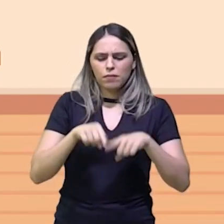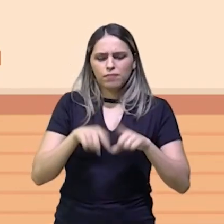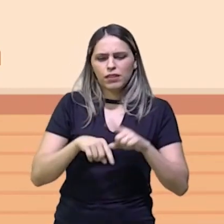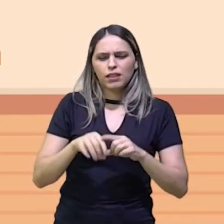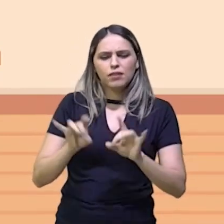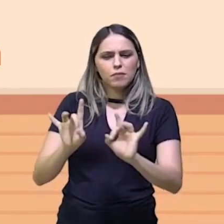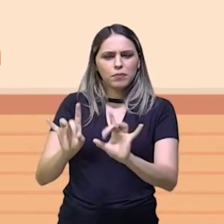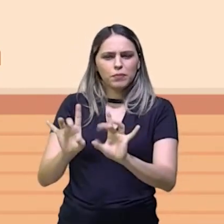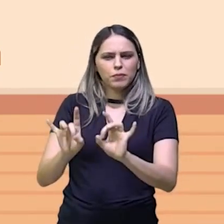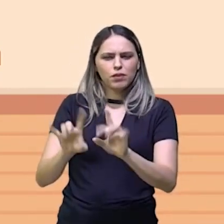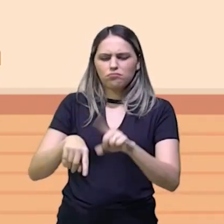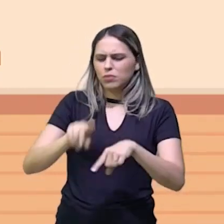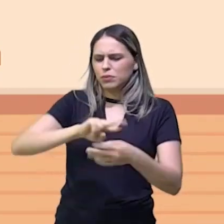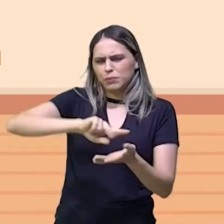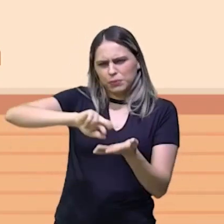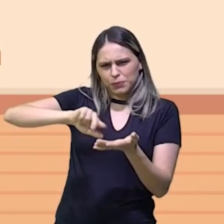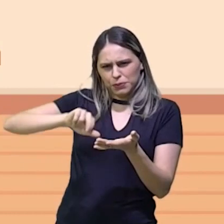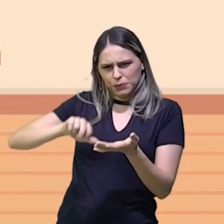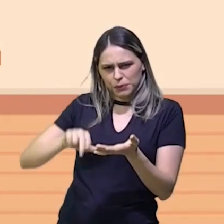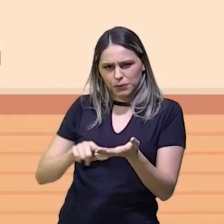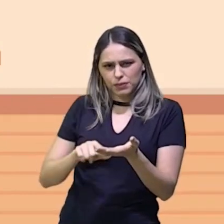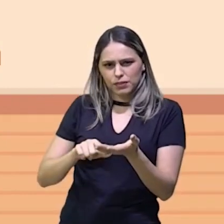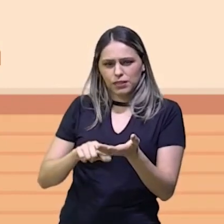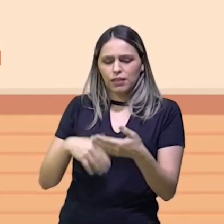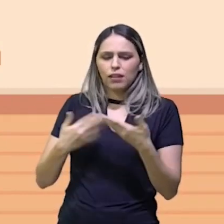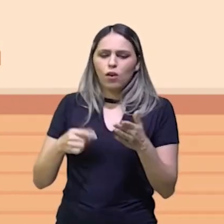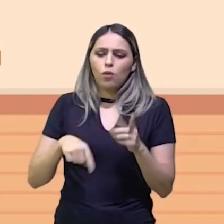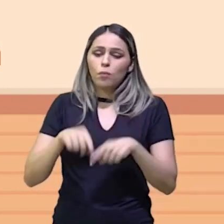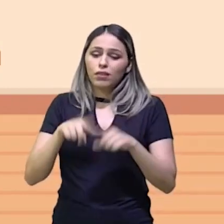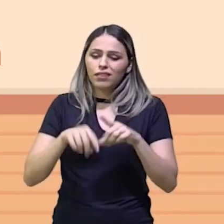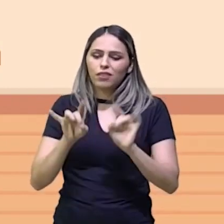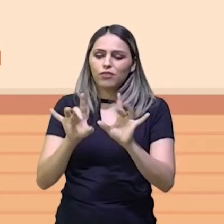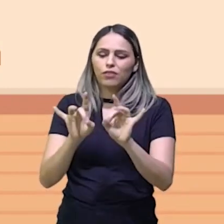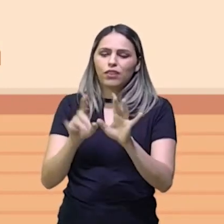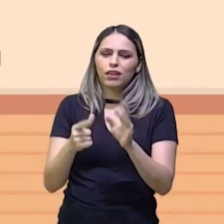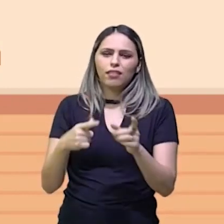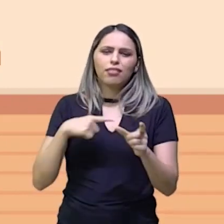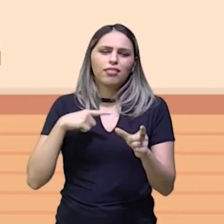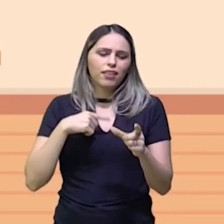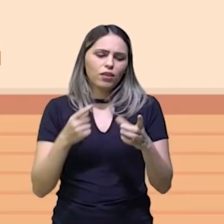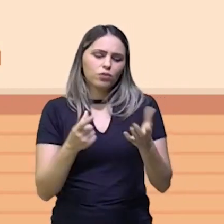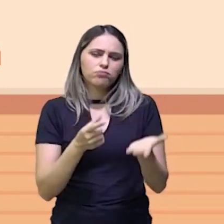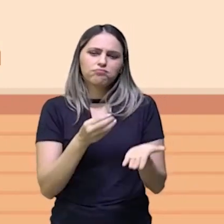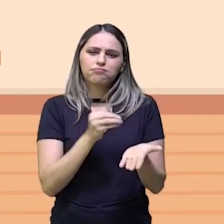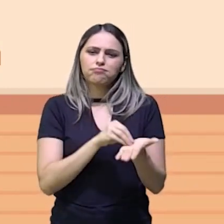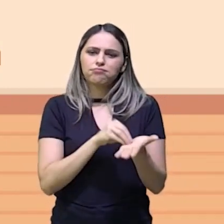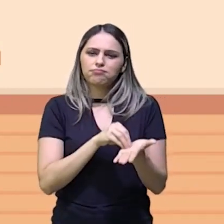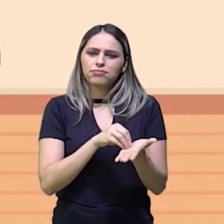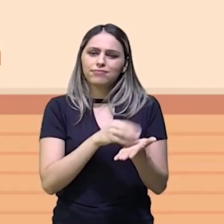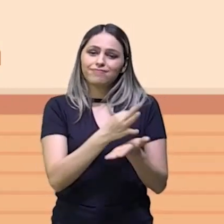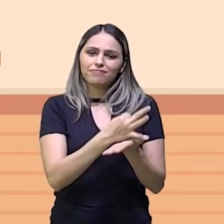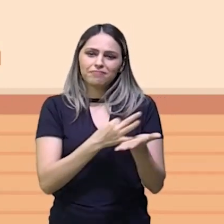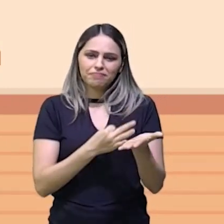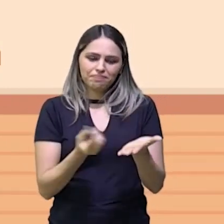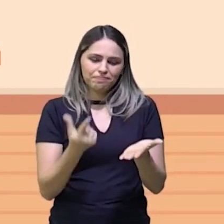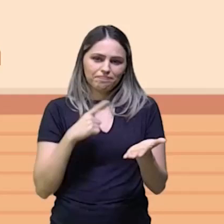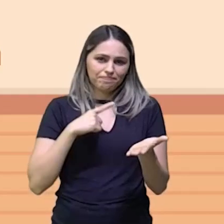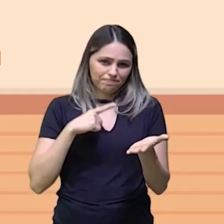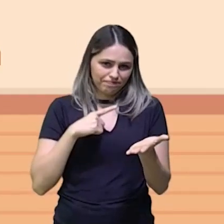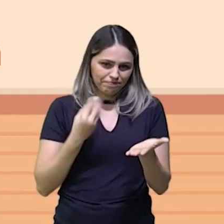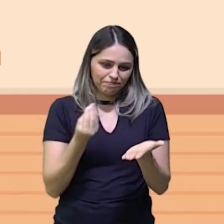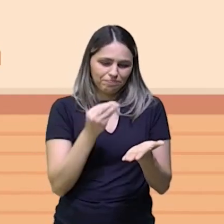As embalagens de produto, por si só por seu local, ela é um portador de texto. Mas